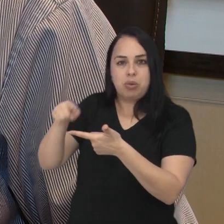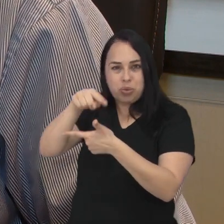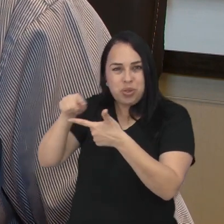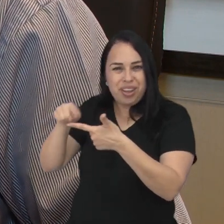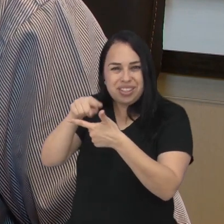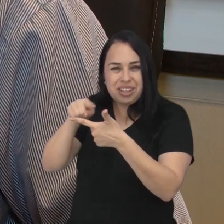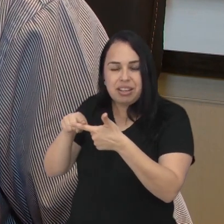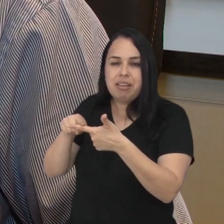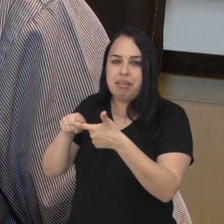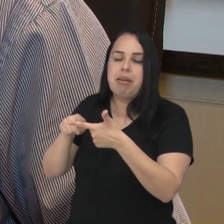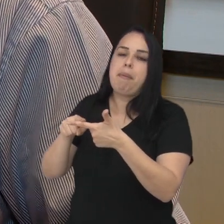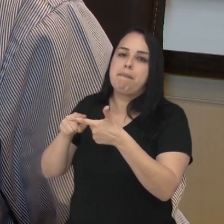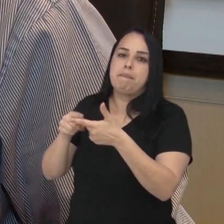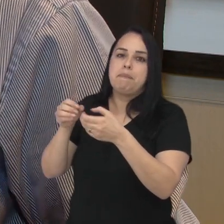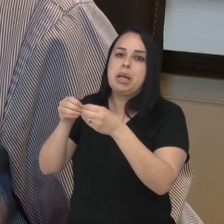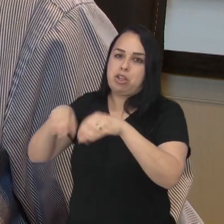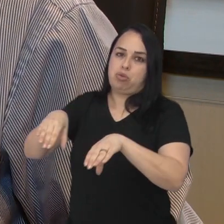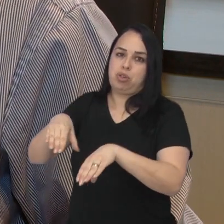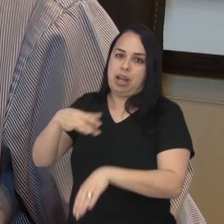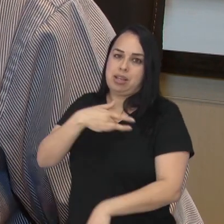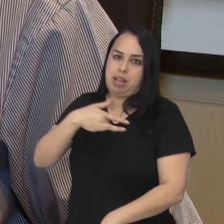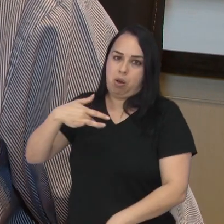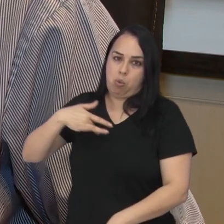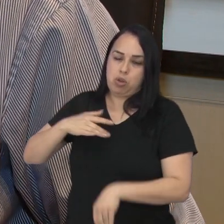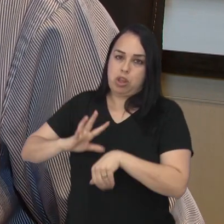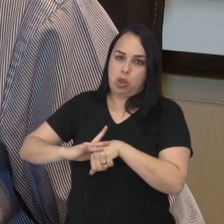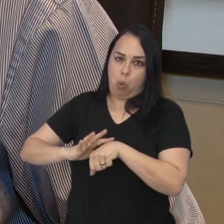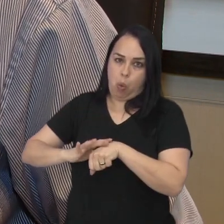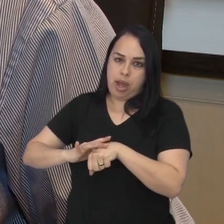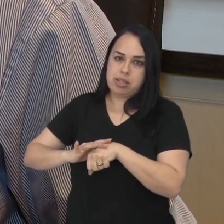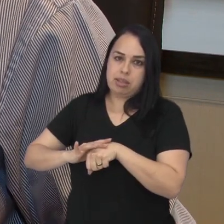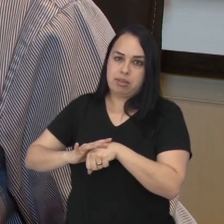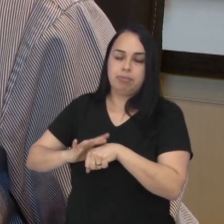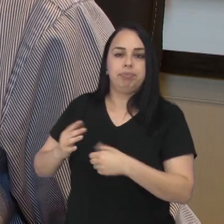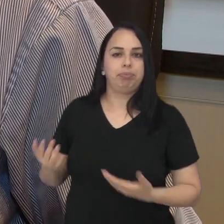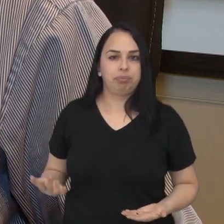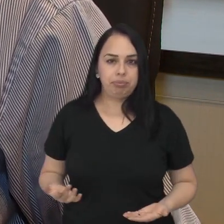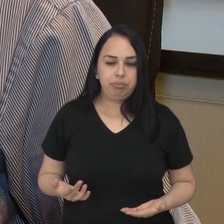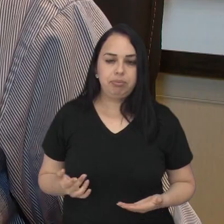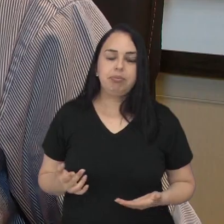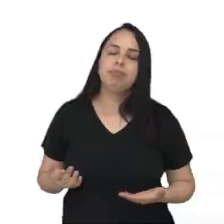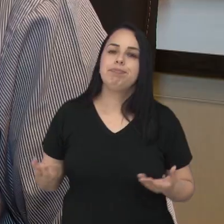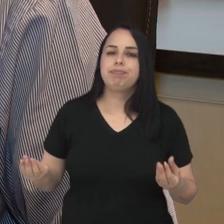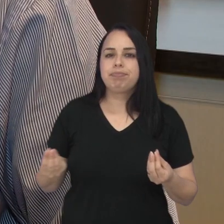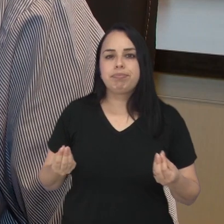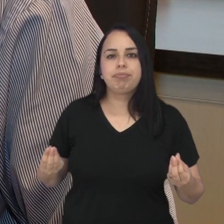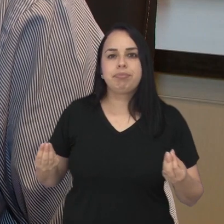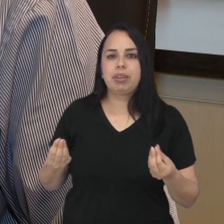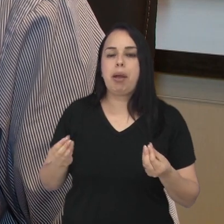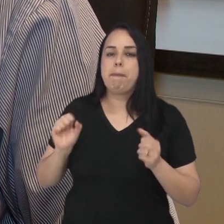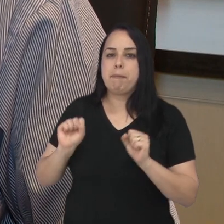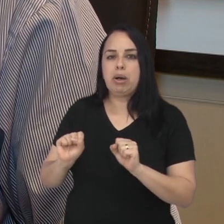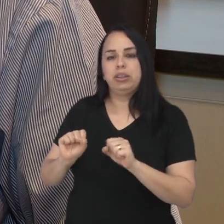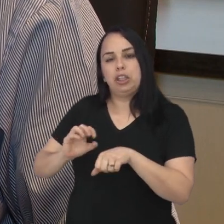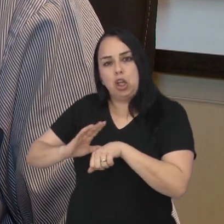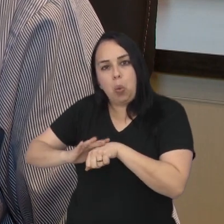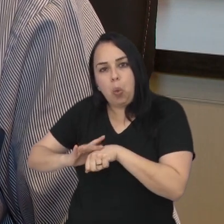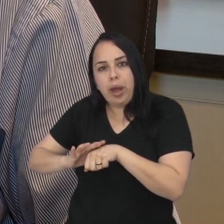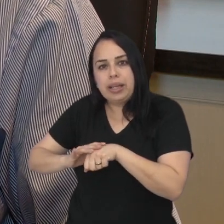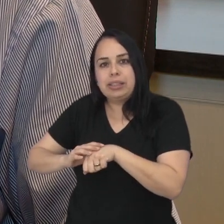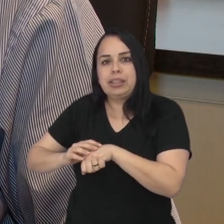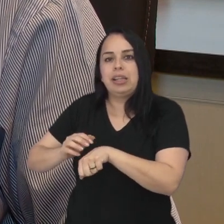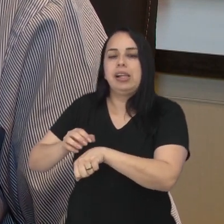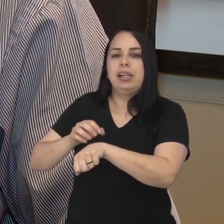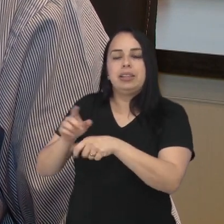essa gordura saturada excessiva favorecem o surgimento de algumas doenças. Além dos próprios conservantes também, tem relação com o surgimento